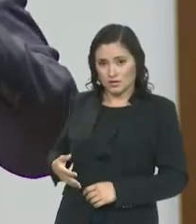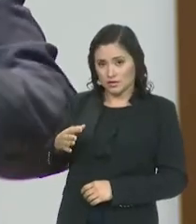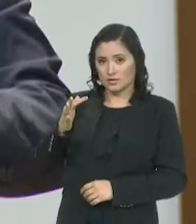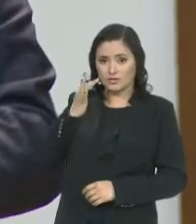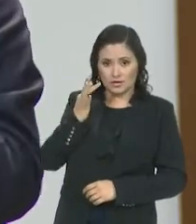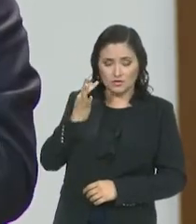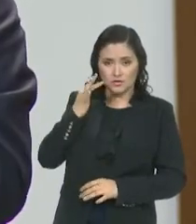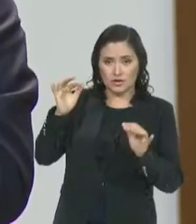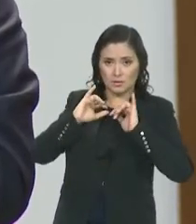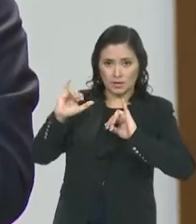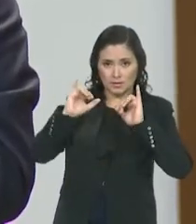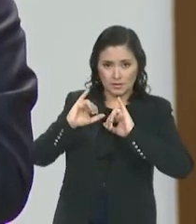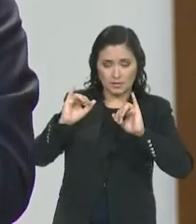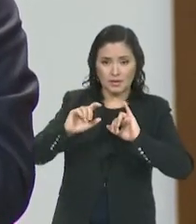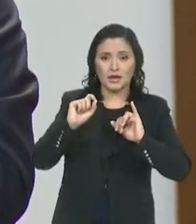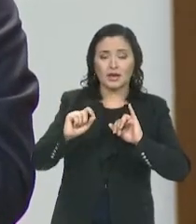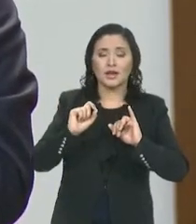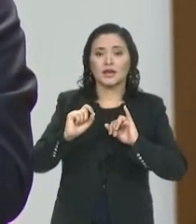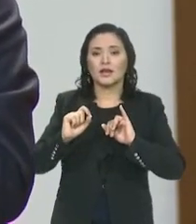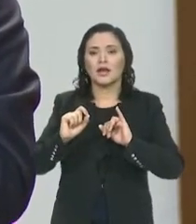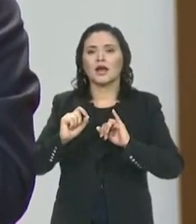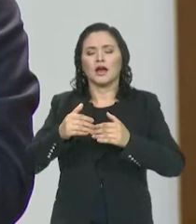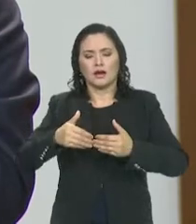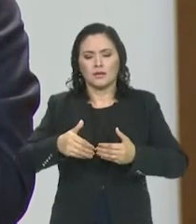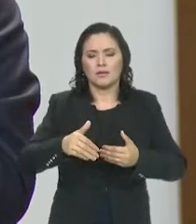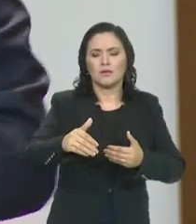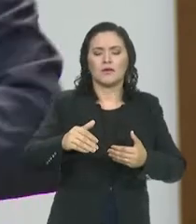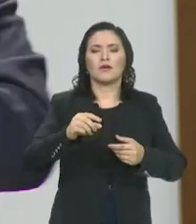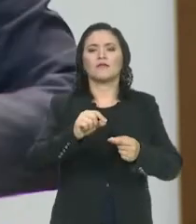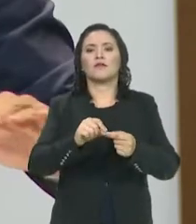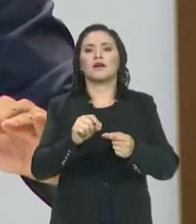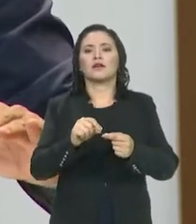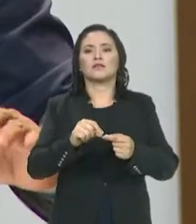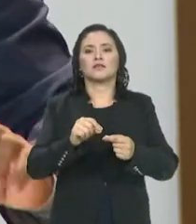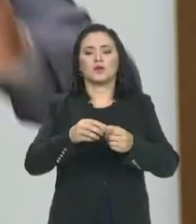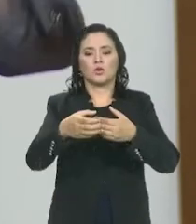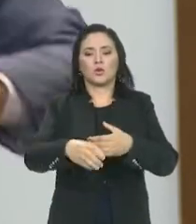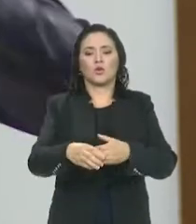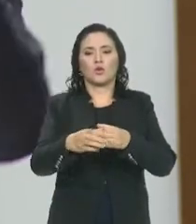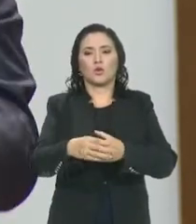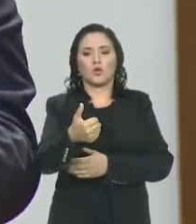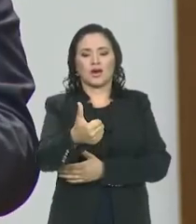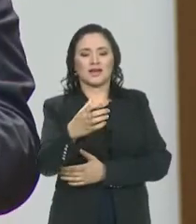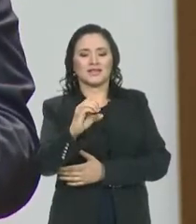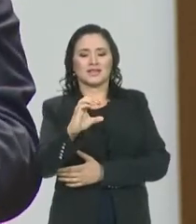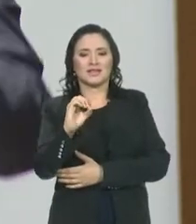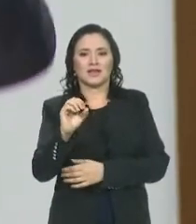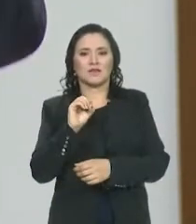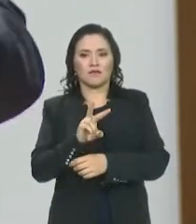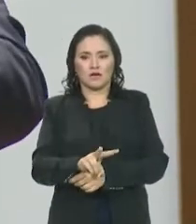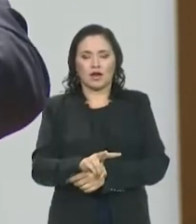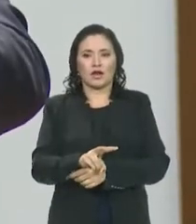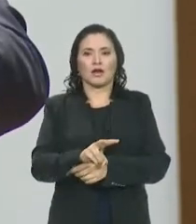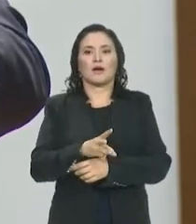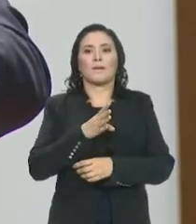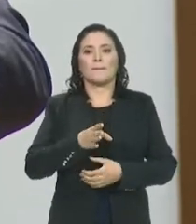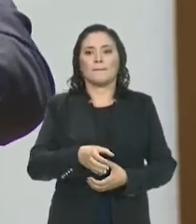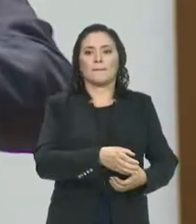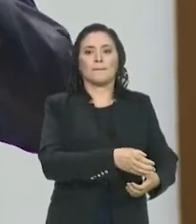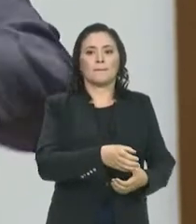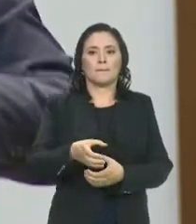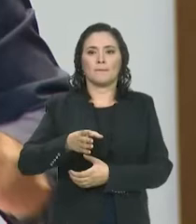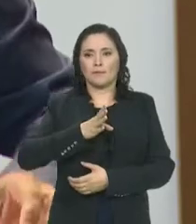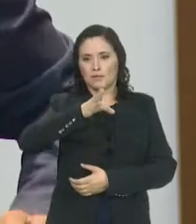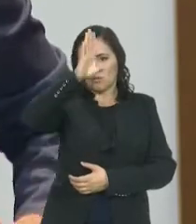seguidamente, a realização de um concurso de 100 vagas para bombeiros militares. Não saiu. Já fizemos indicação, solicitando ao